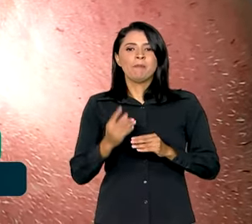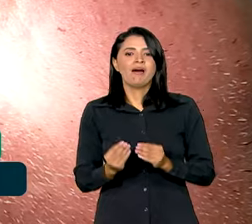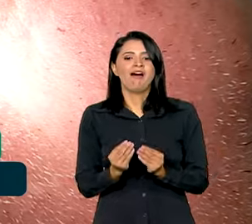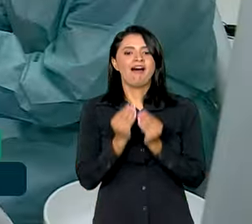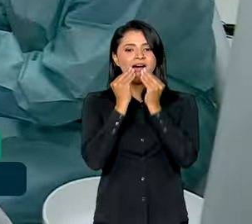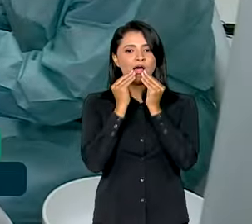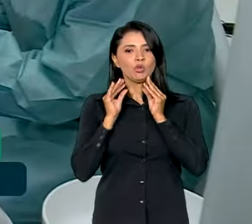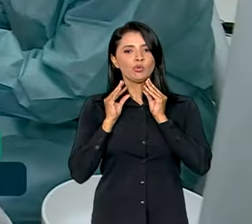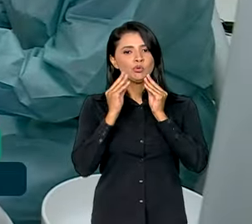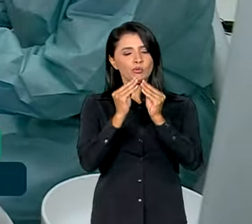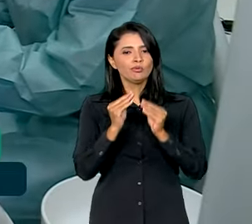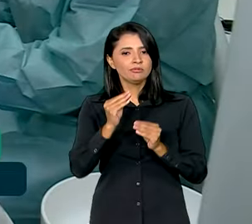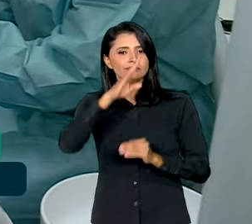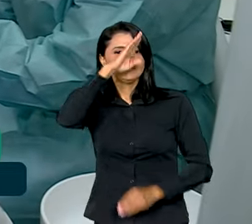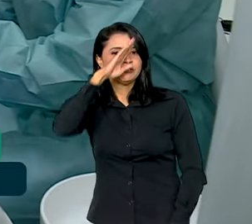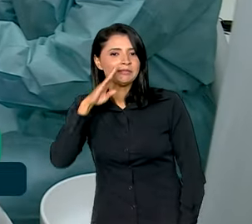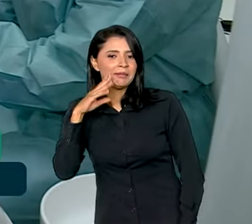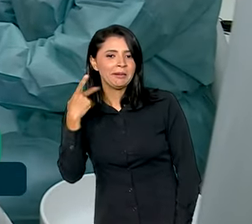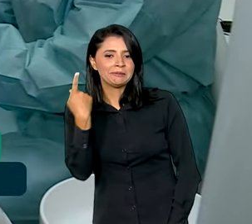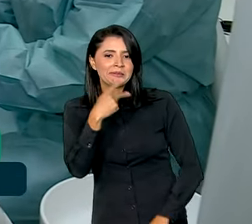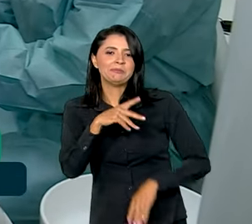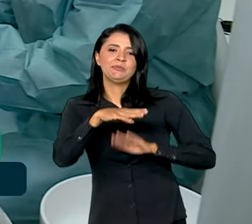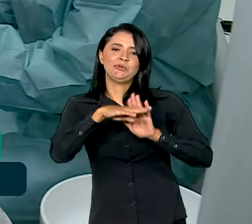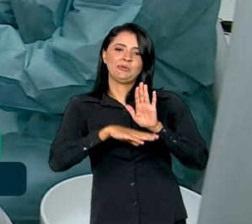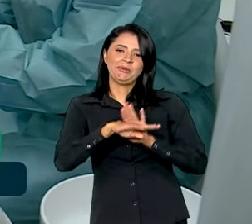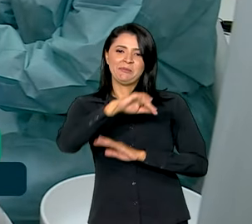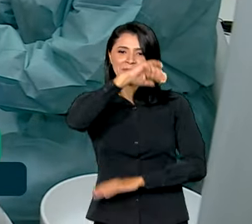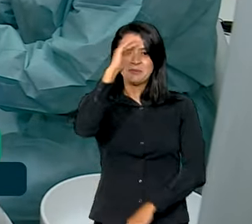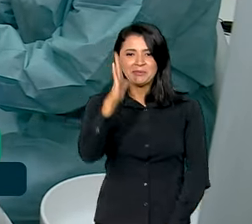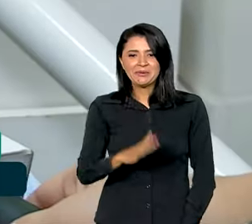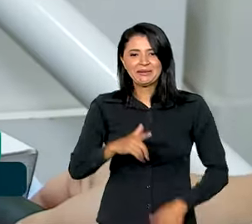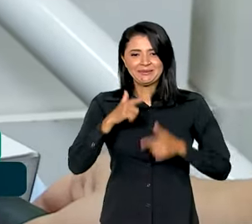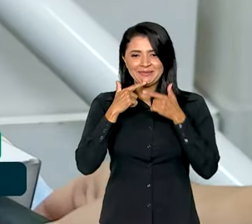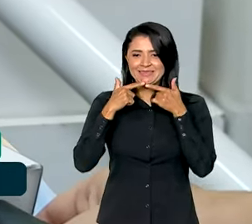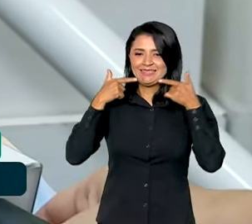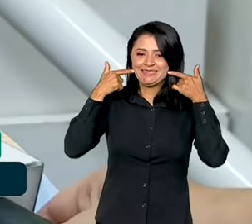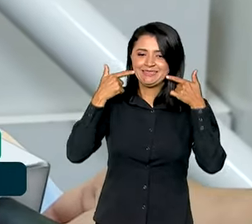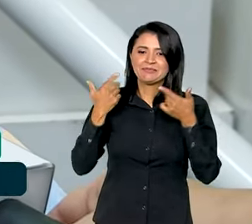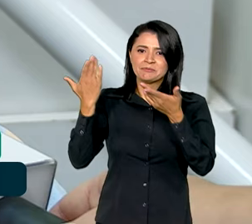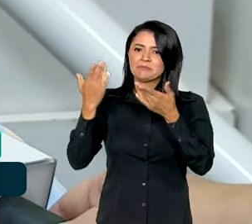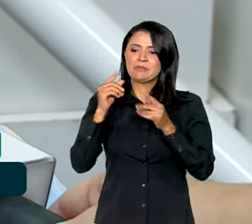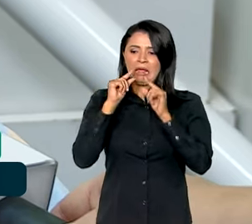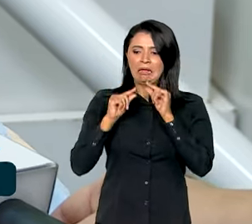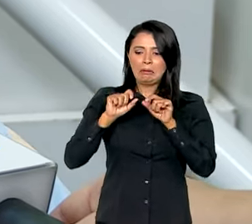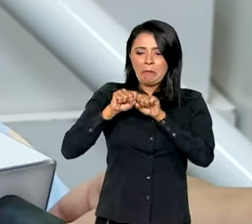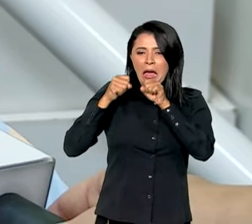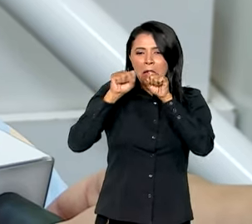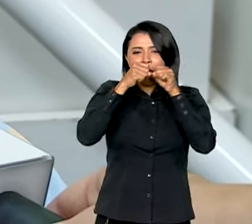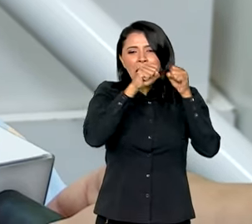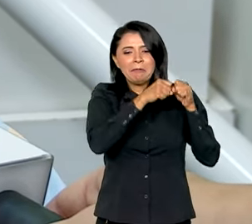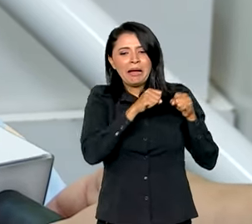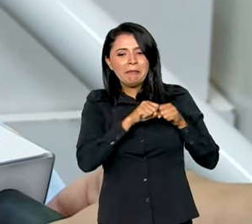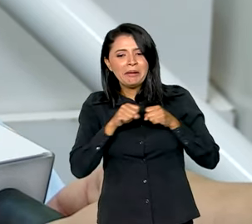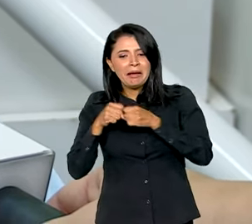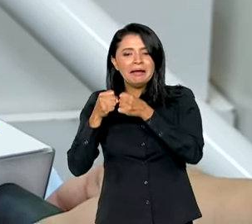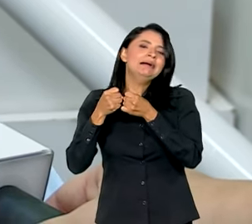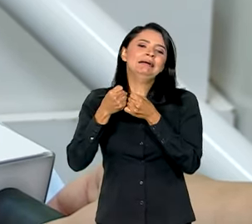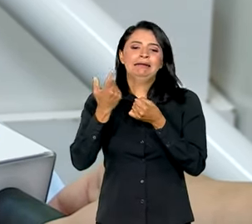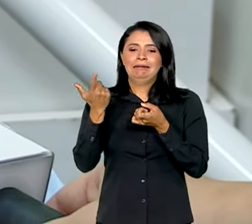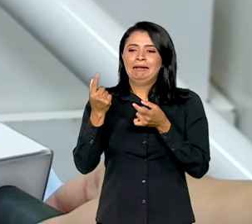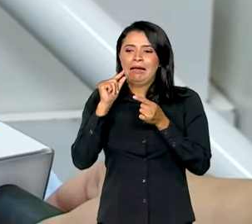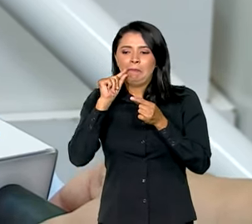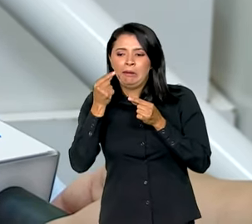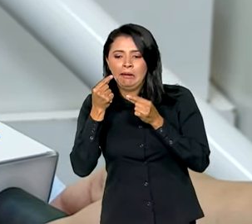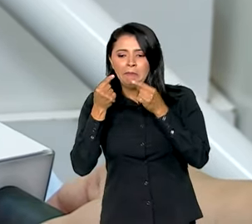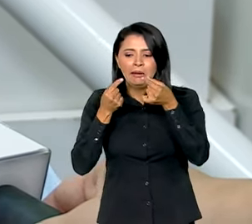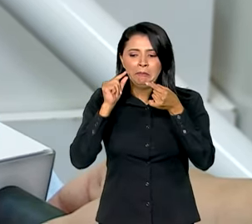implante total. Tudo de graça pelo programa Brasil Sorridente. O meu dente quebrou todinho. Aí foi, ia quebrando a ponta